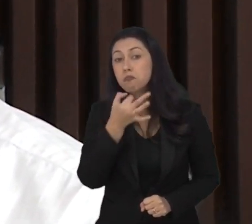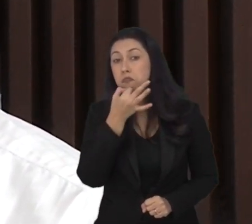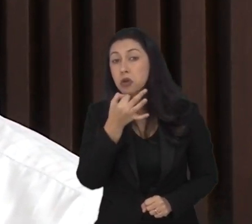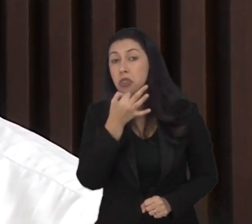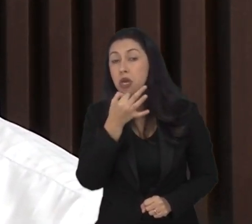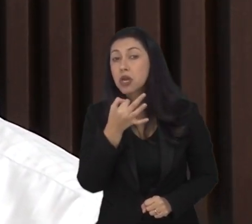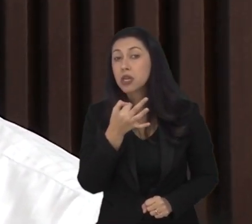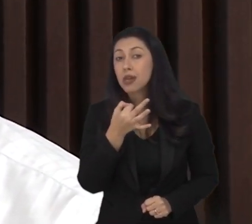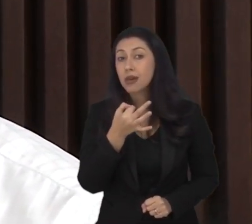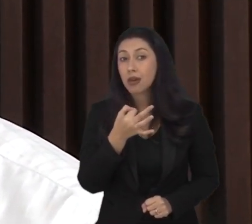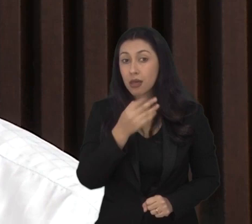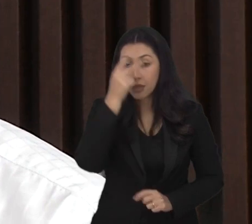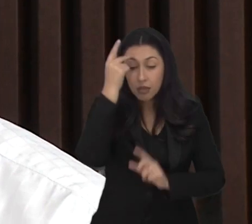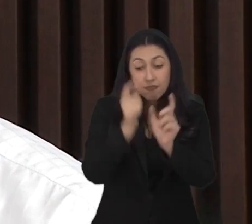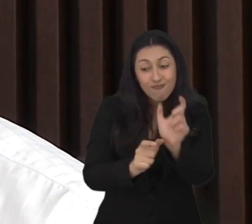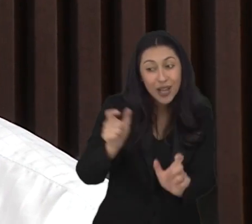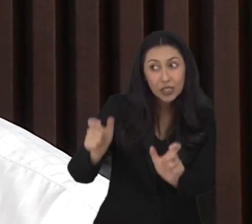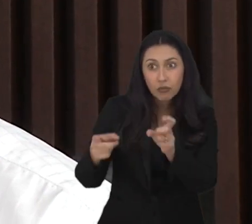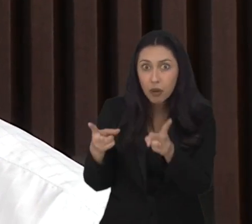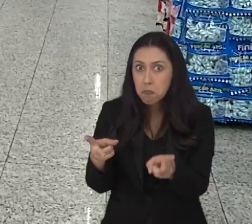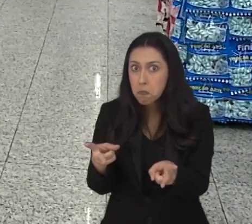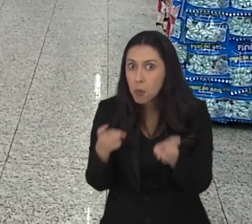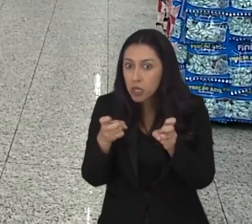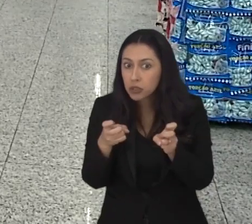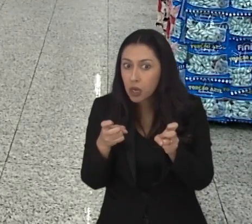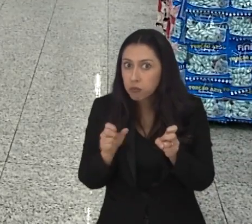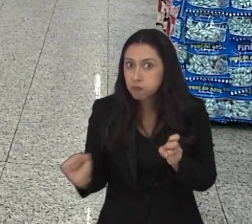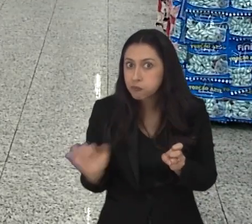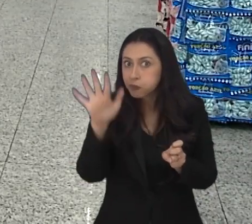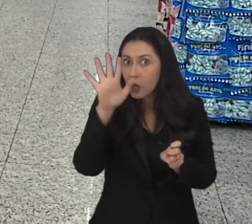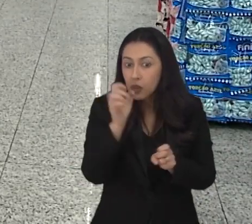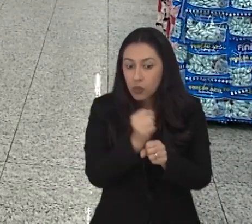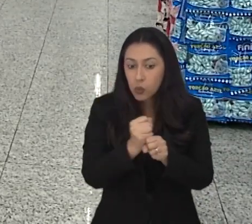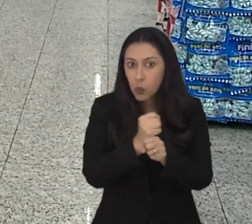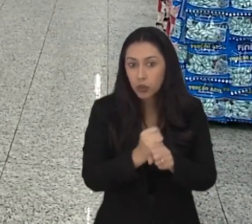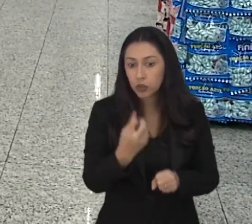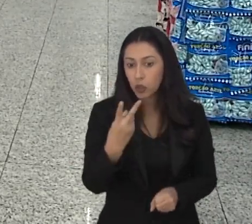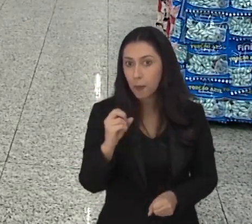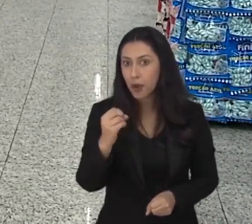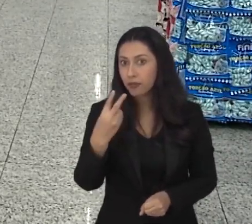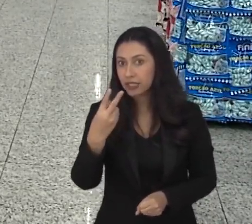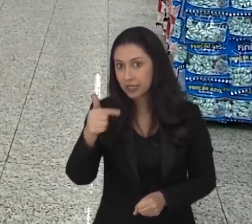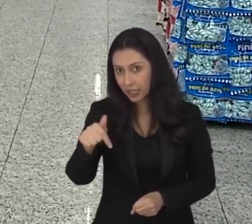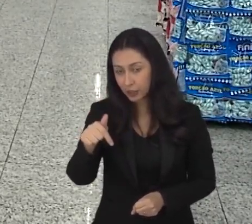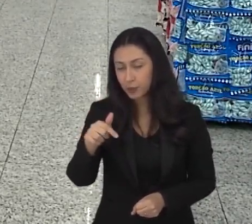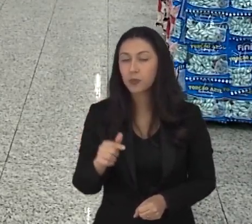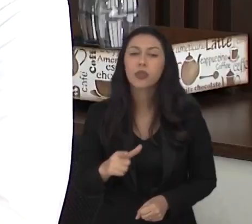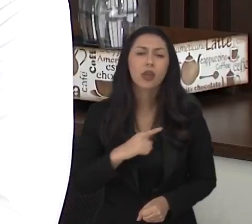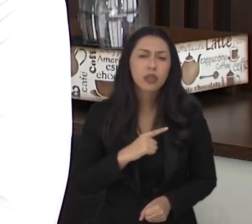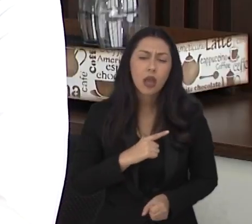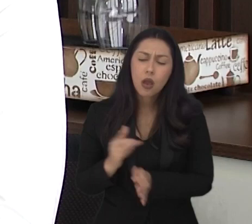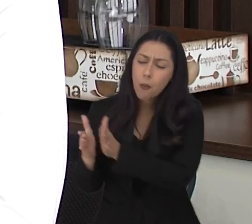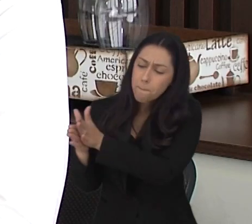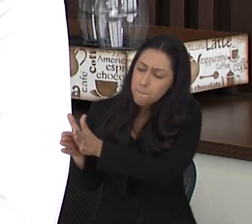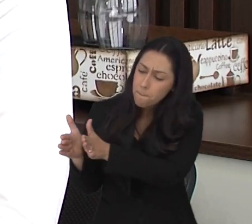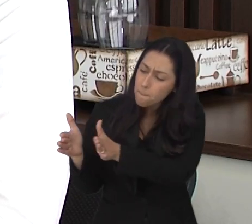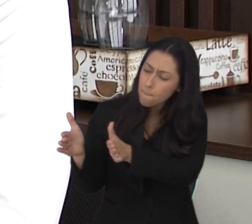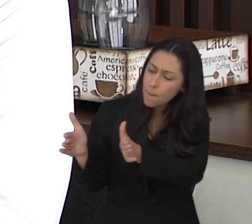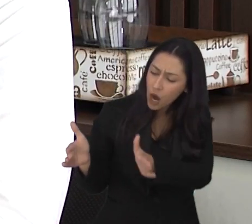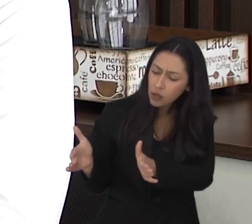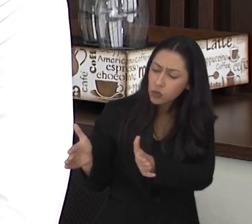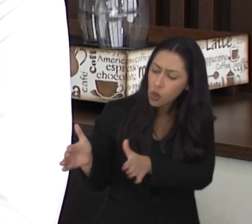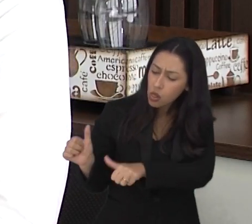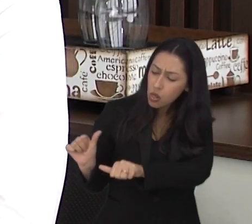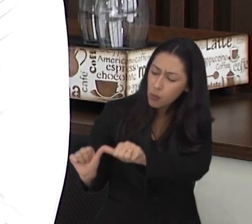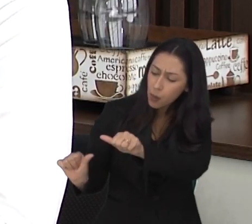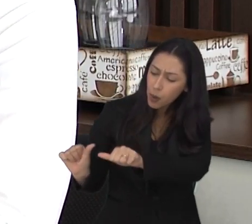advogado, os consumidores devem começar a sentir a diferença nas prateleiras a partir de 2027. Tem uma fase de transição.